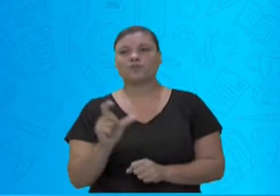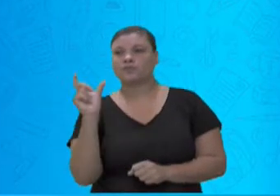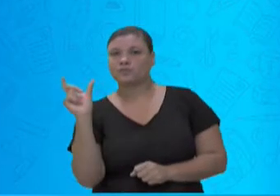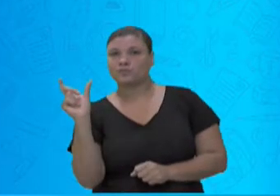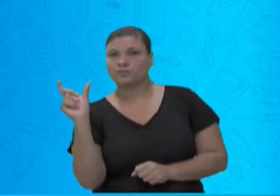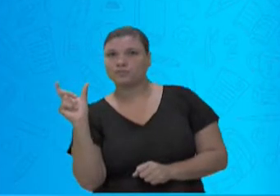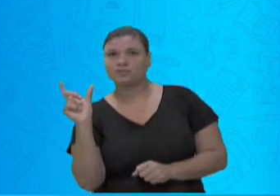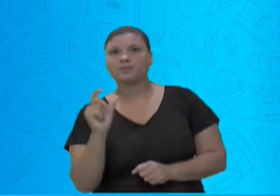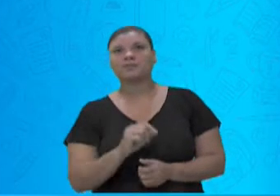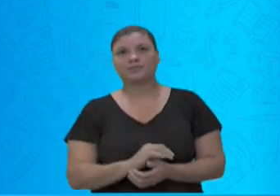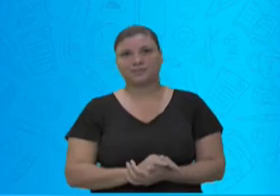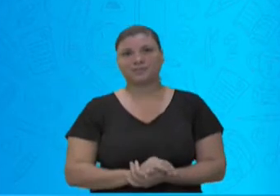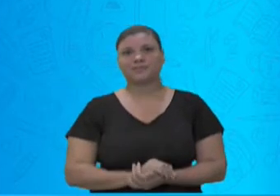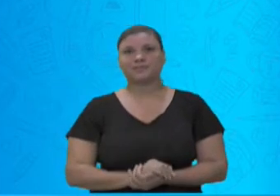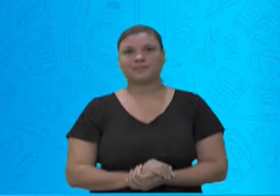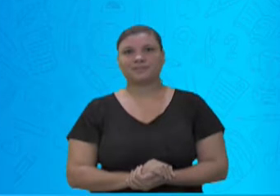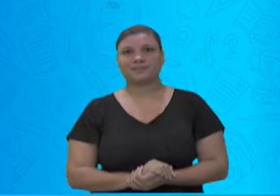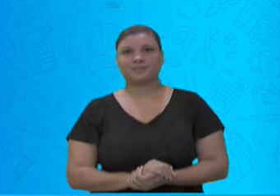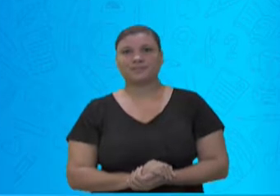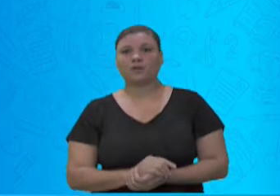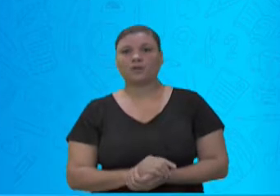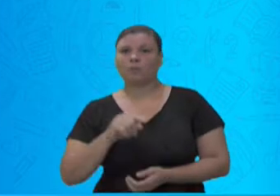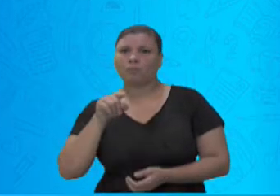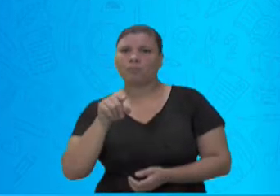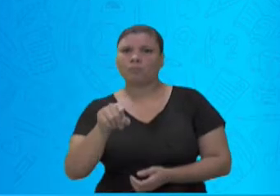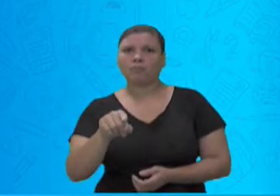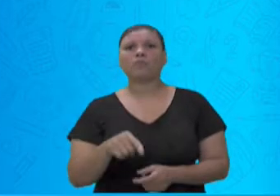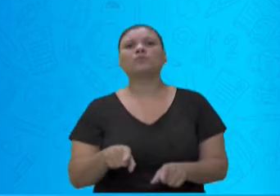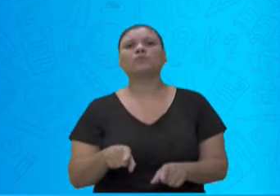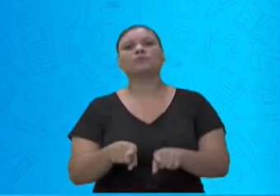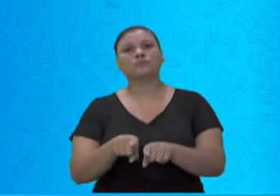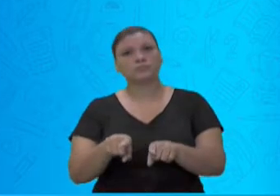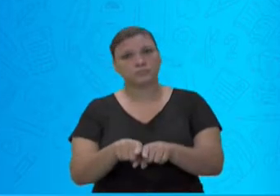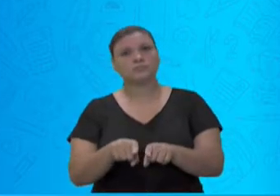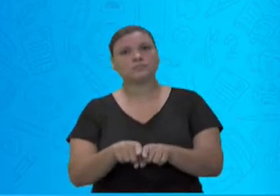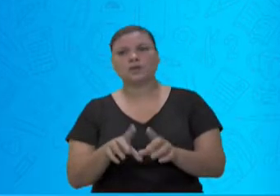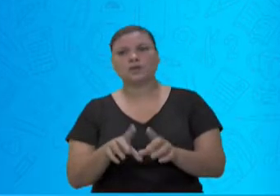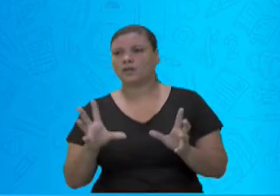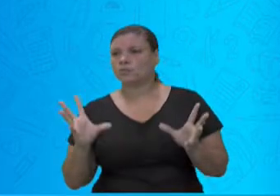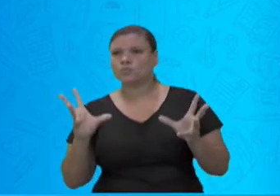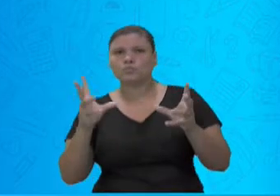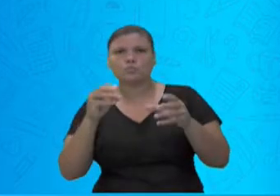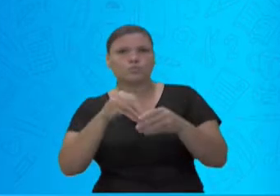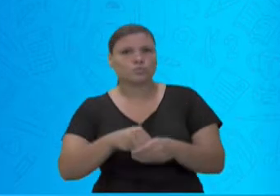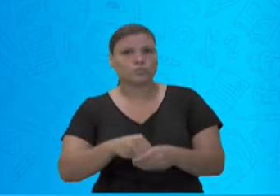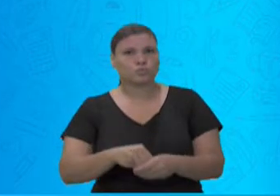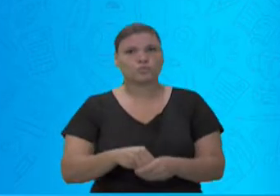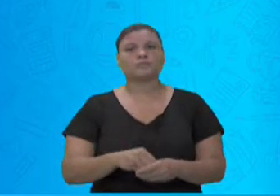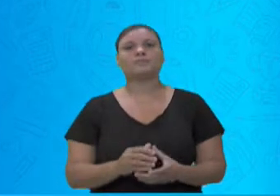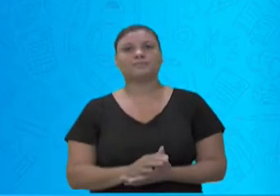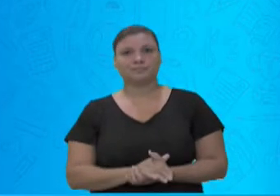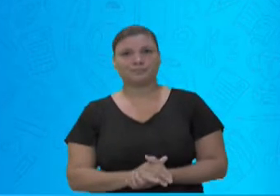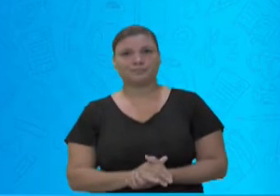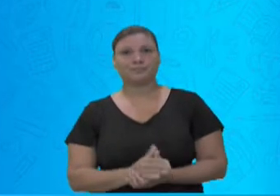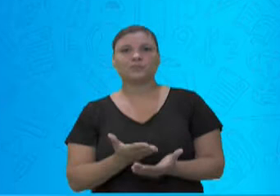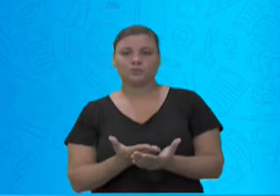crase, dos sinais de pontuação. E tudo isso com